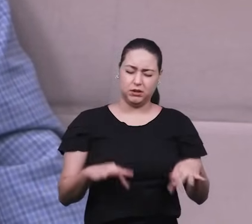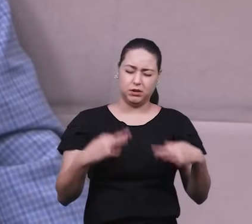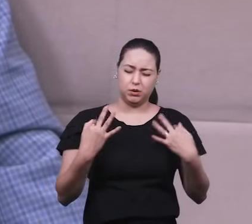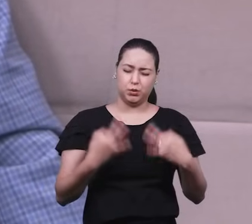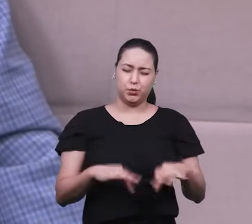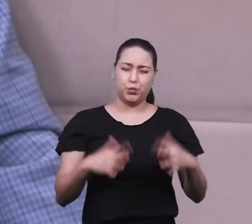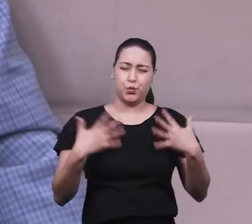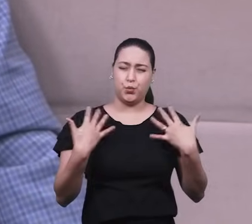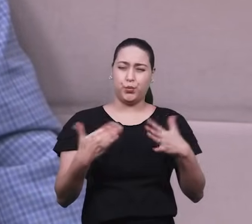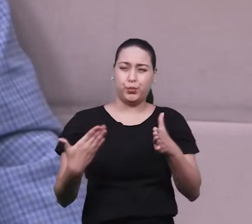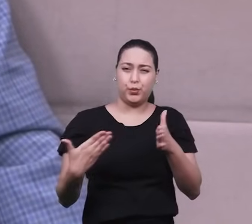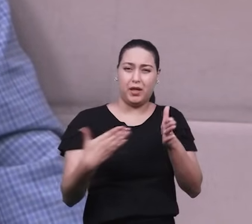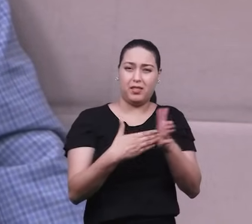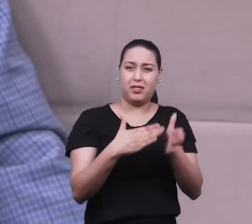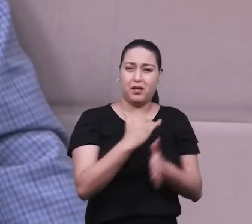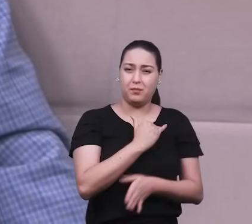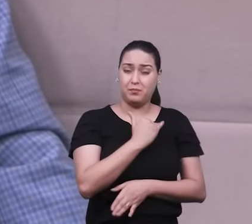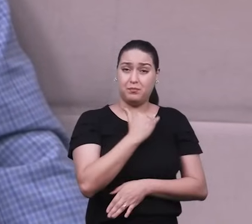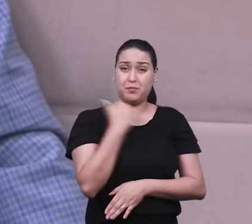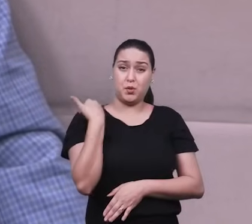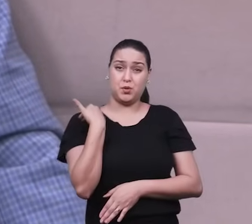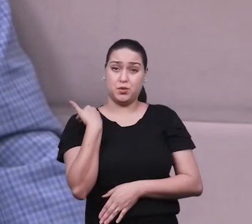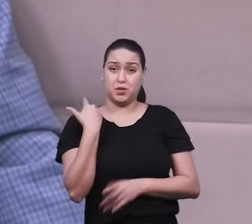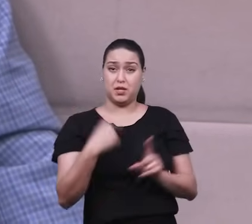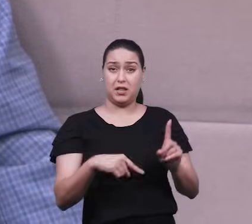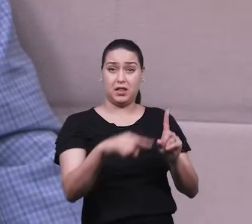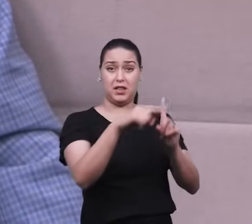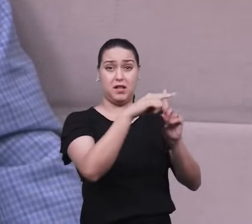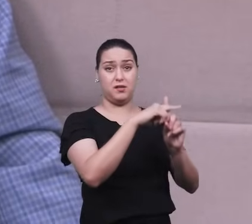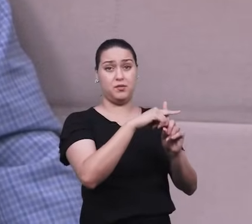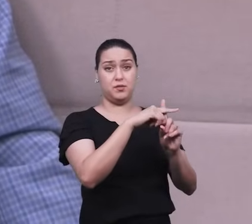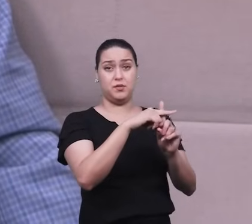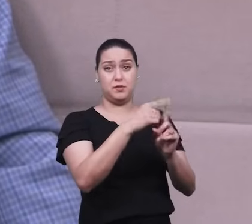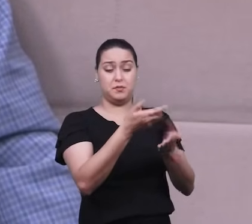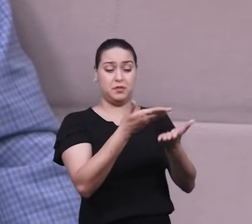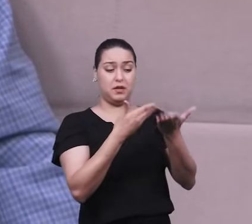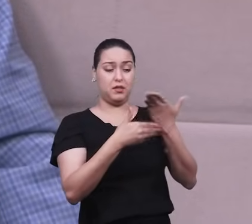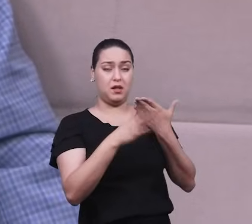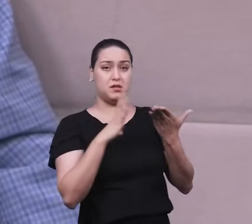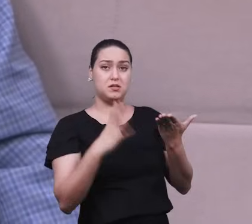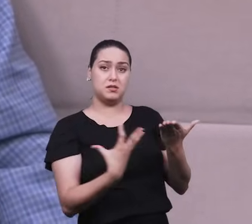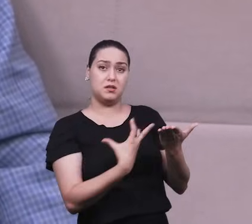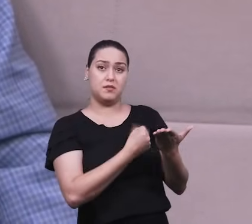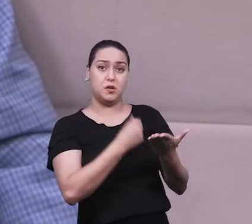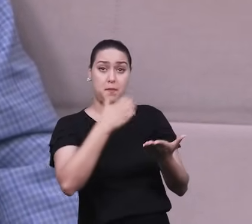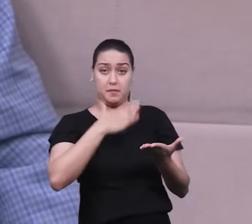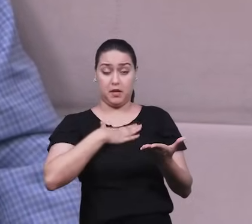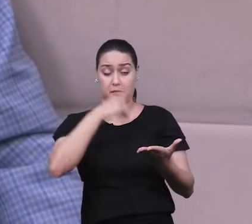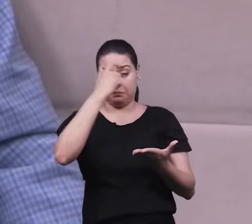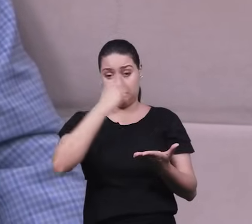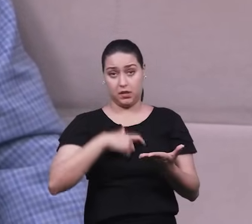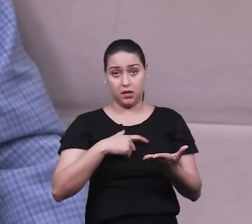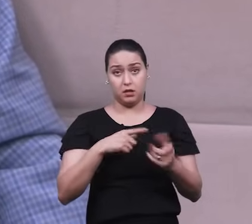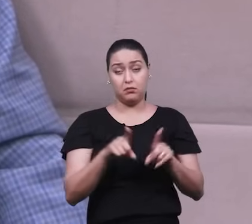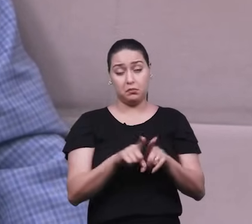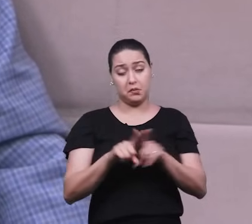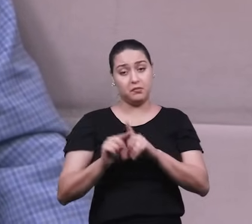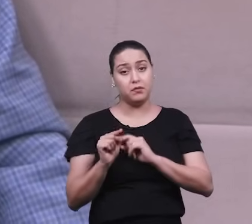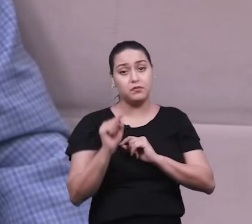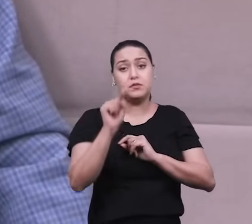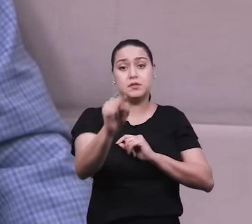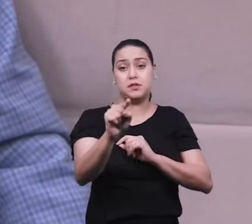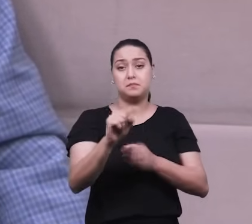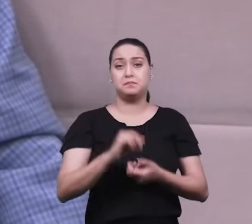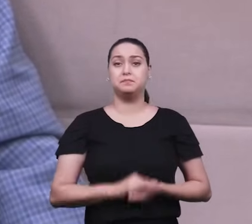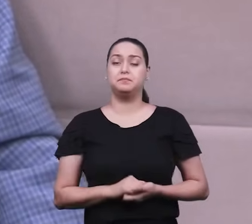caminho da dor até a morte, ao ir à cruz para trazer a salvação para mim,